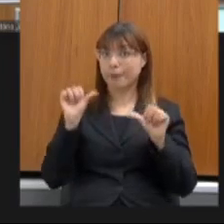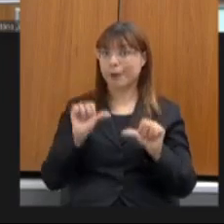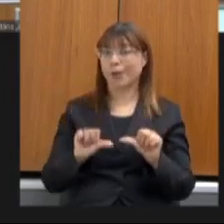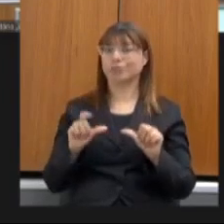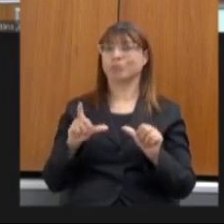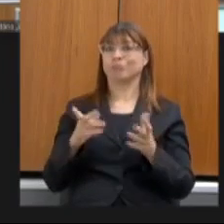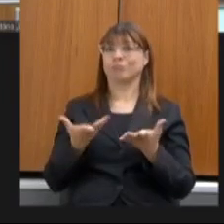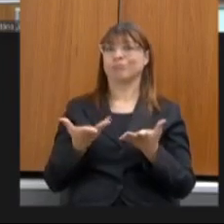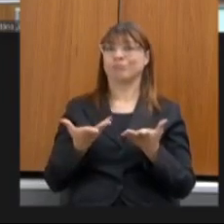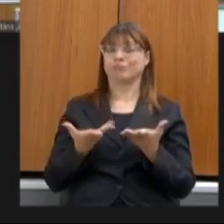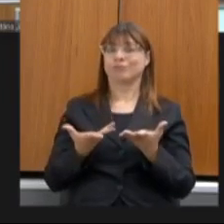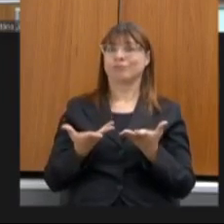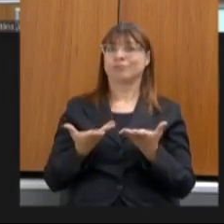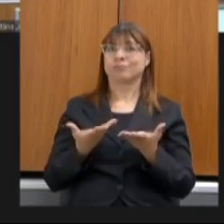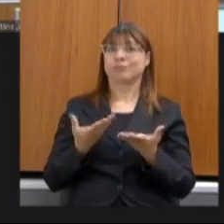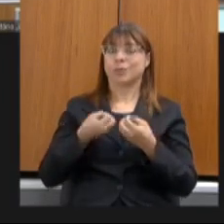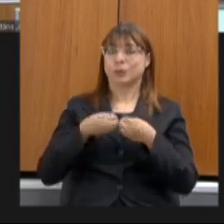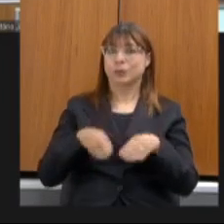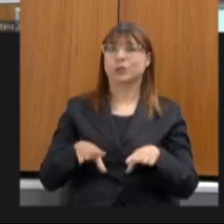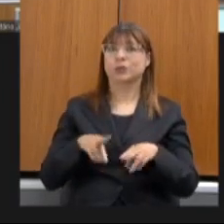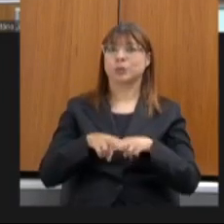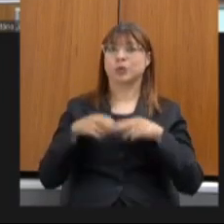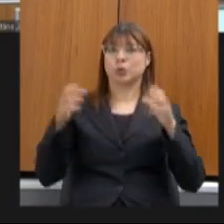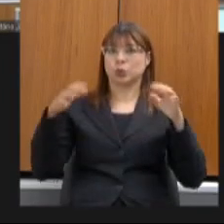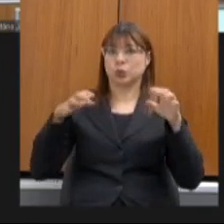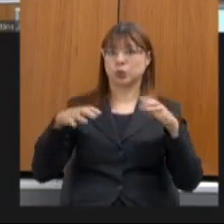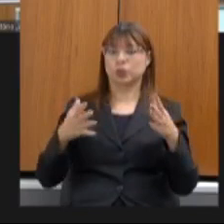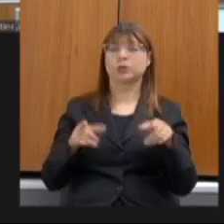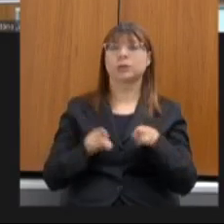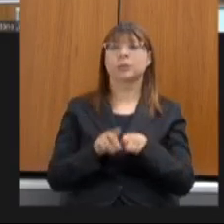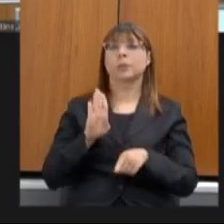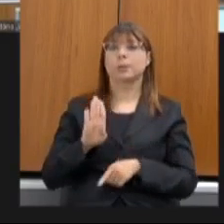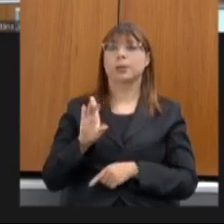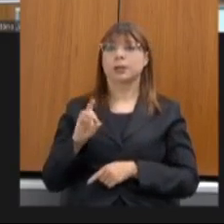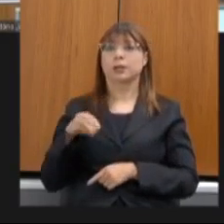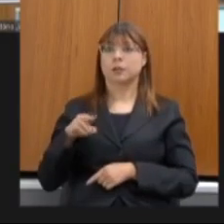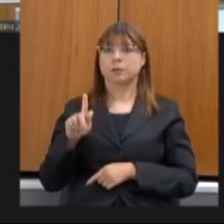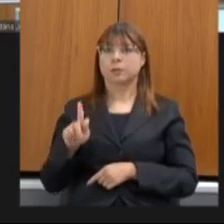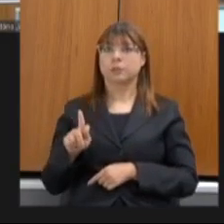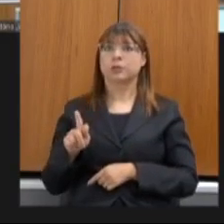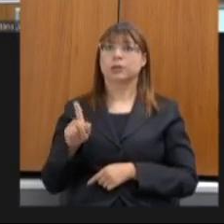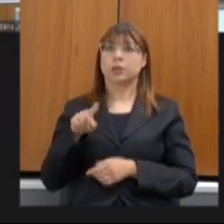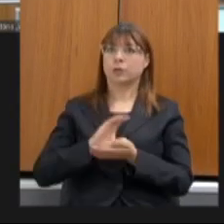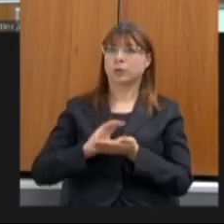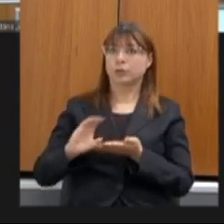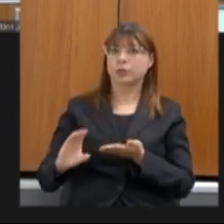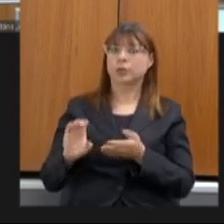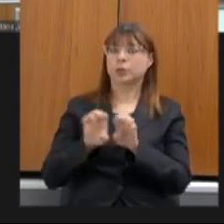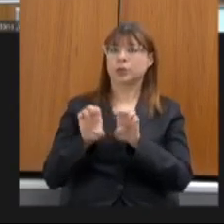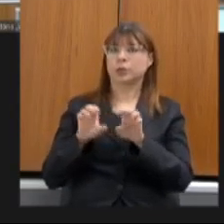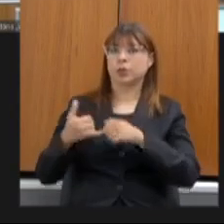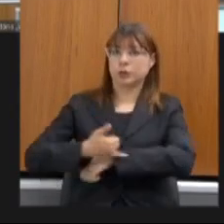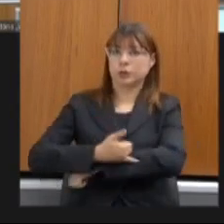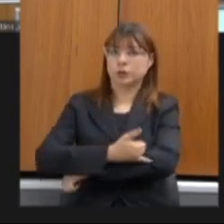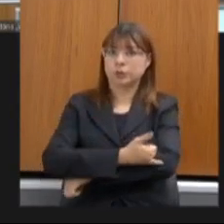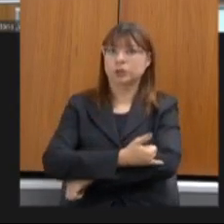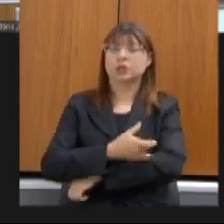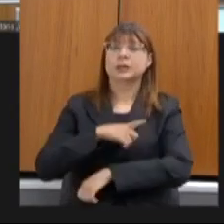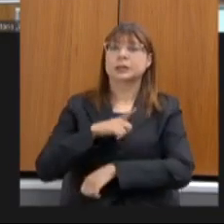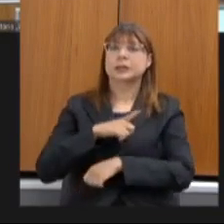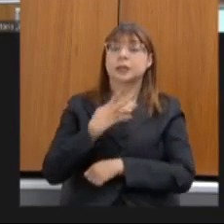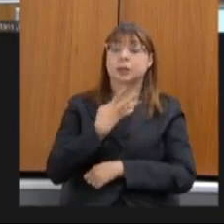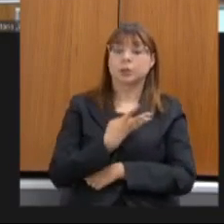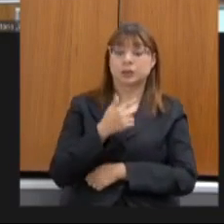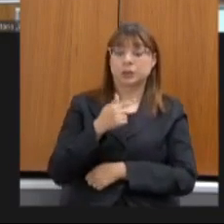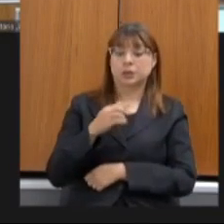atingimento aí mais impactadas pelos vivos no bdmg municípios é financiamento de infraestrutura nós tivemos